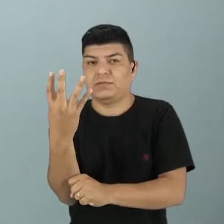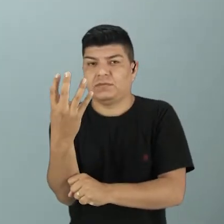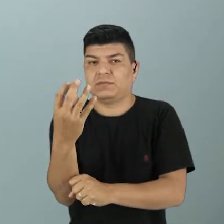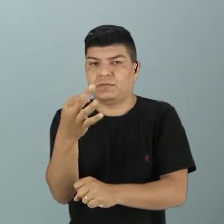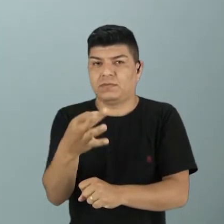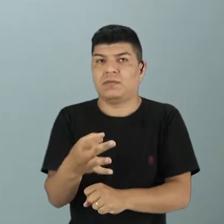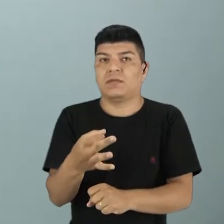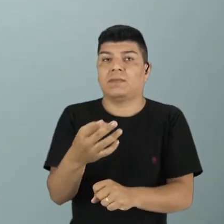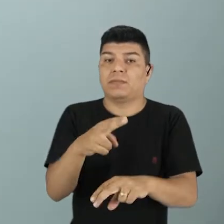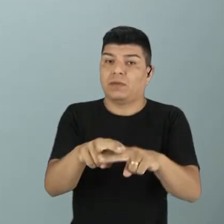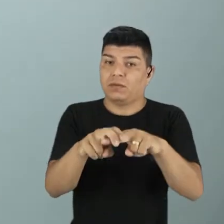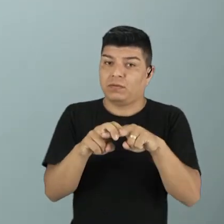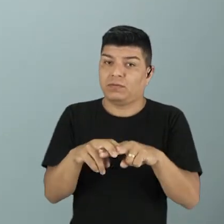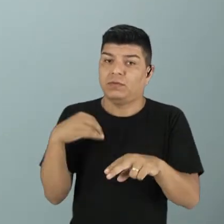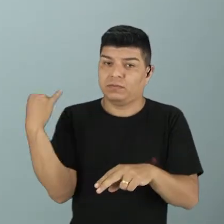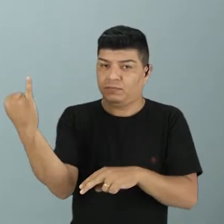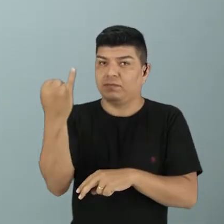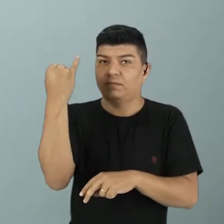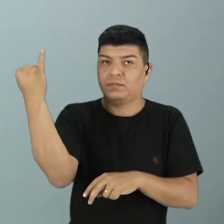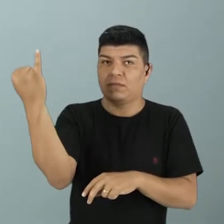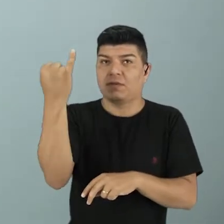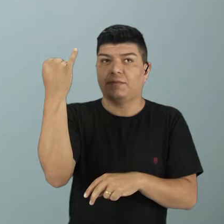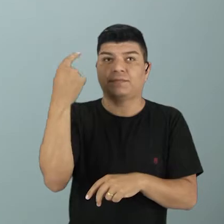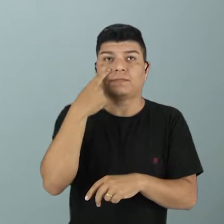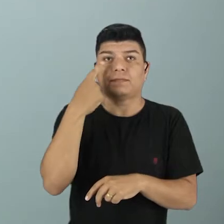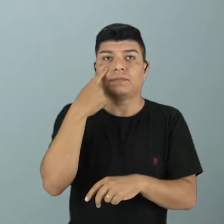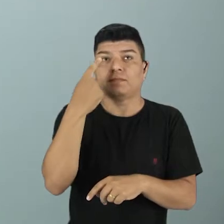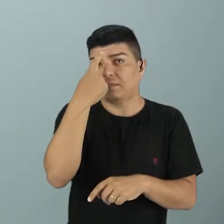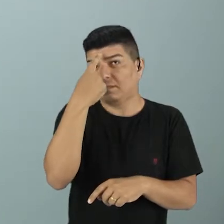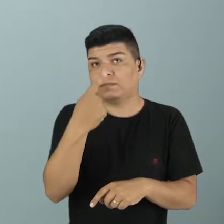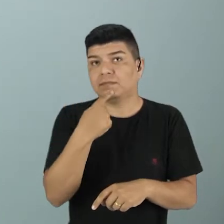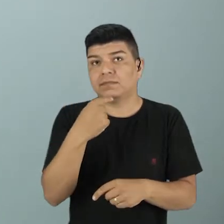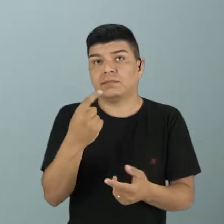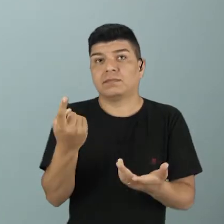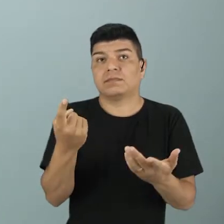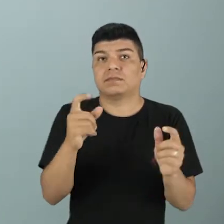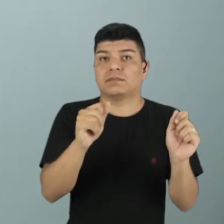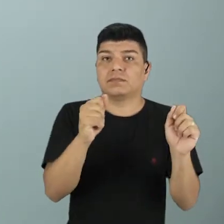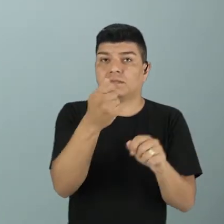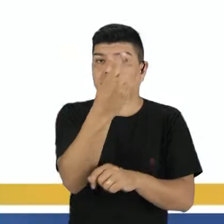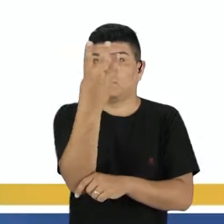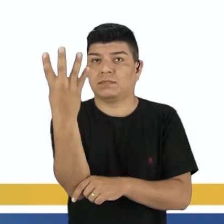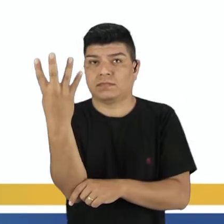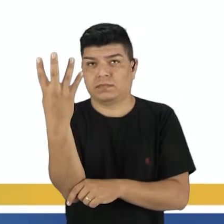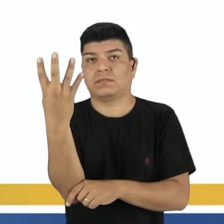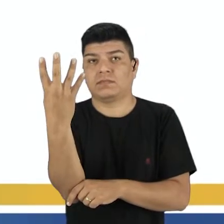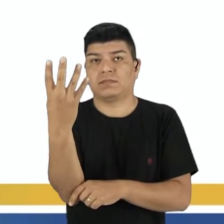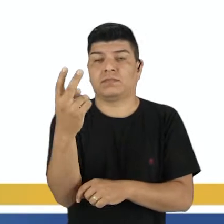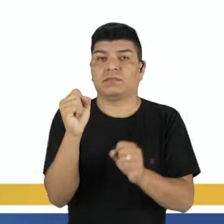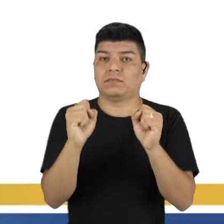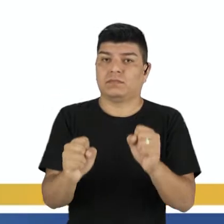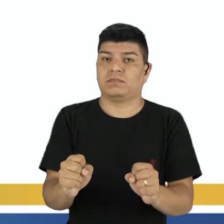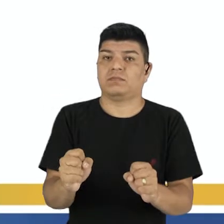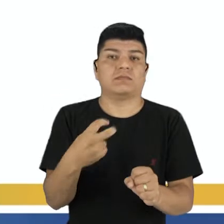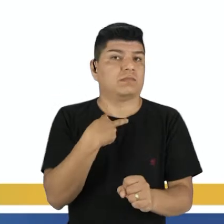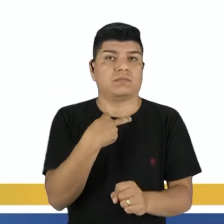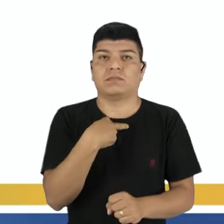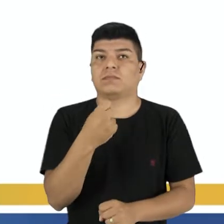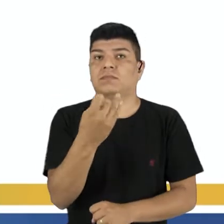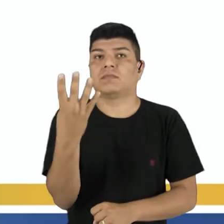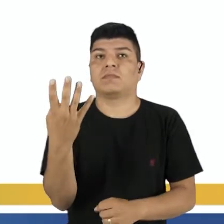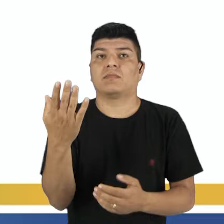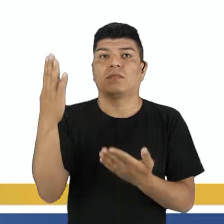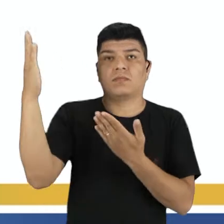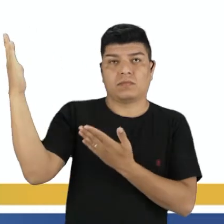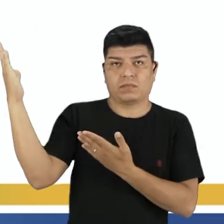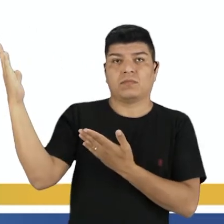certo? Então, é por isso que eles são importantes. Olhem aí comigo alguns desses quantificadores dos substantivos incontáveis. Então, nós temos a